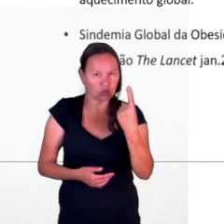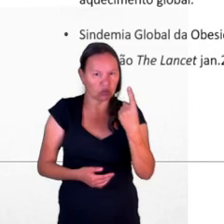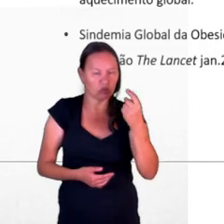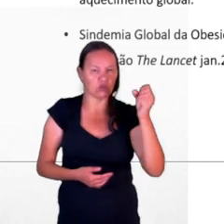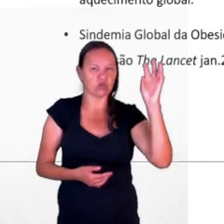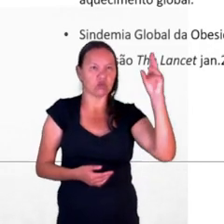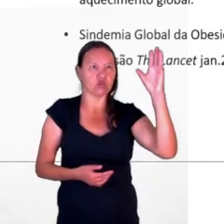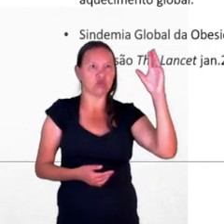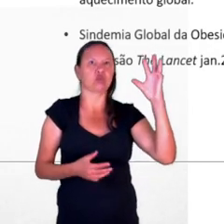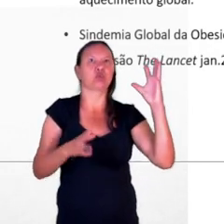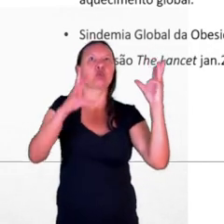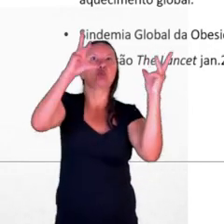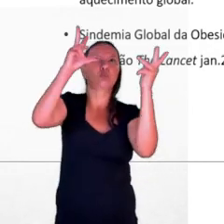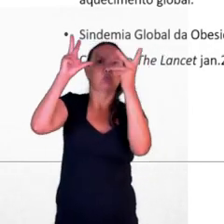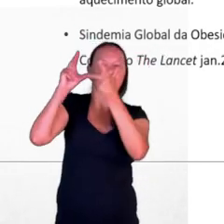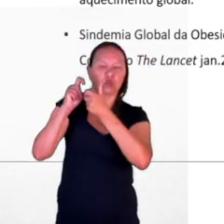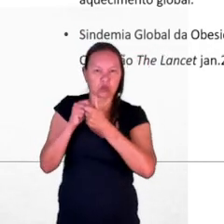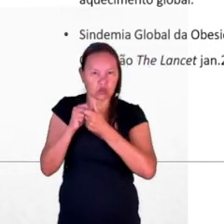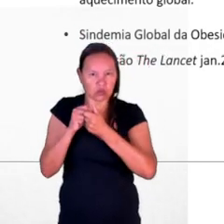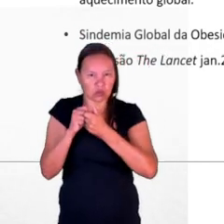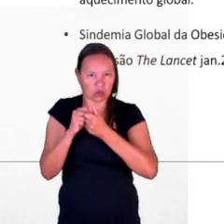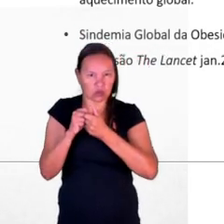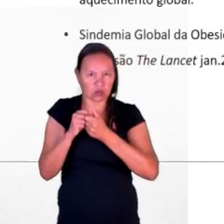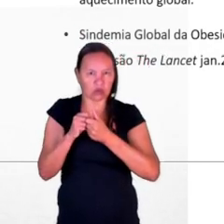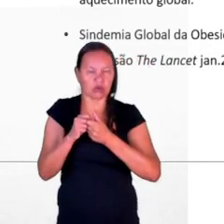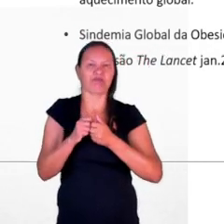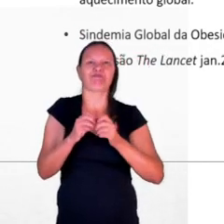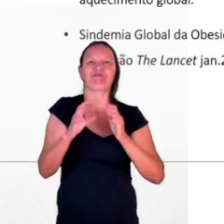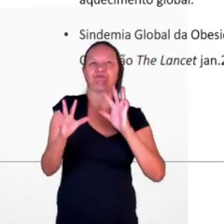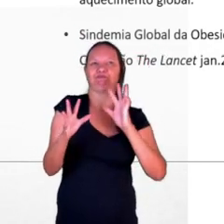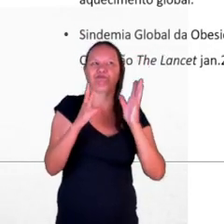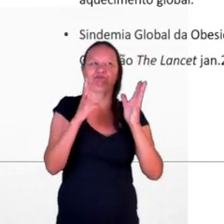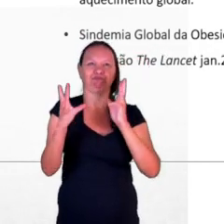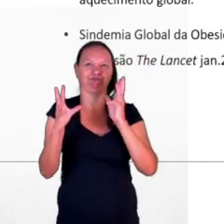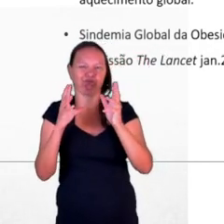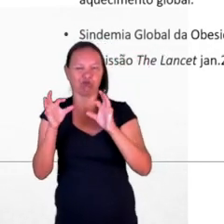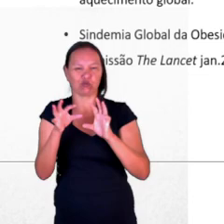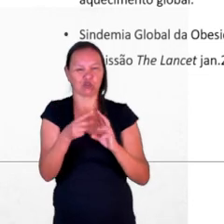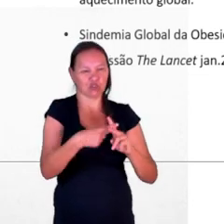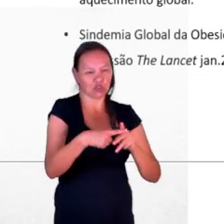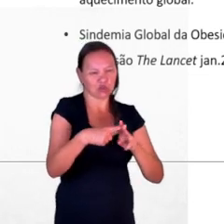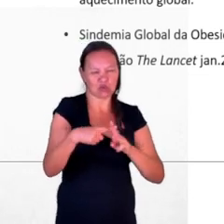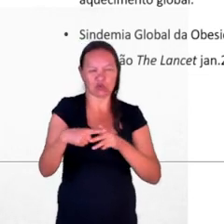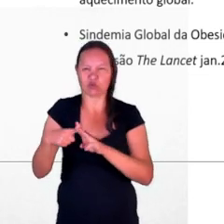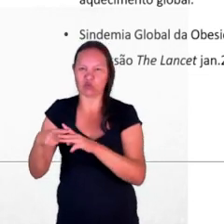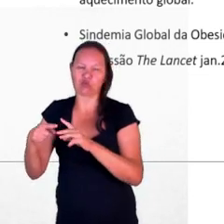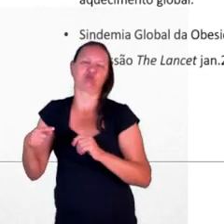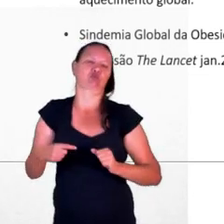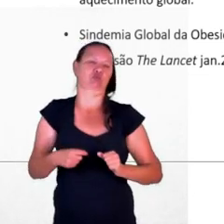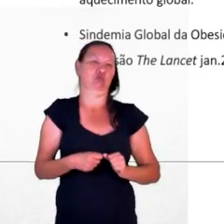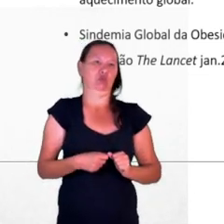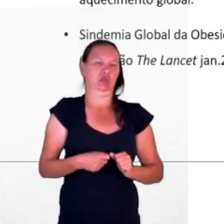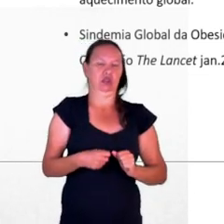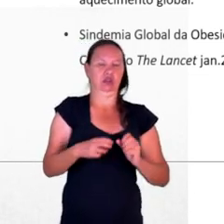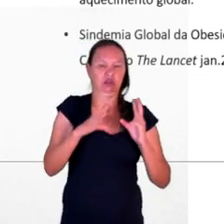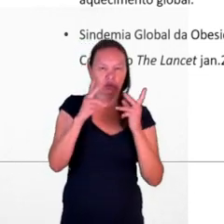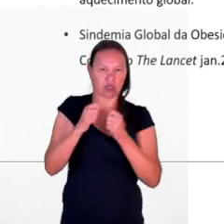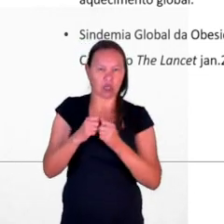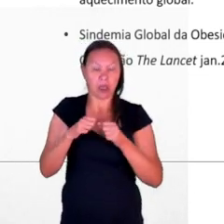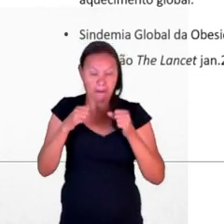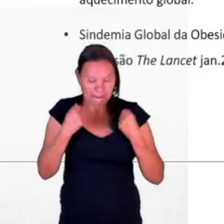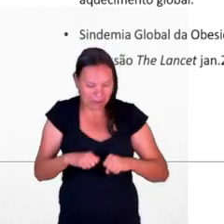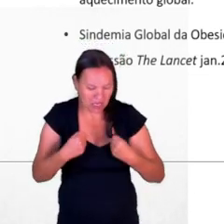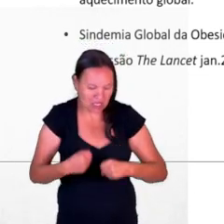efeito estufa que causam as alterações climáticas então é necessário que nós tenhamos